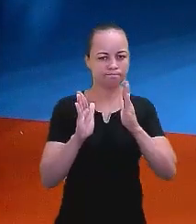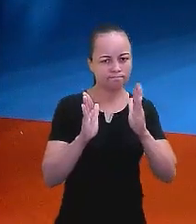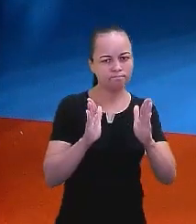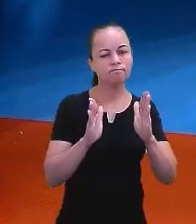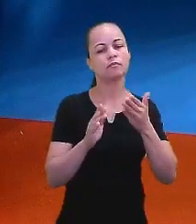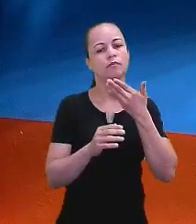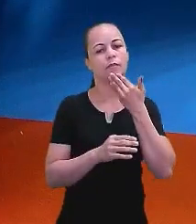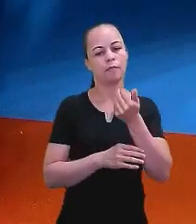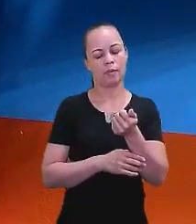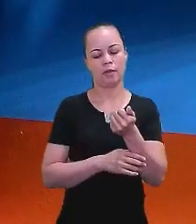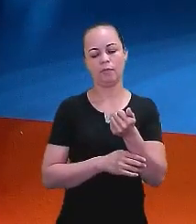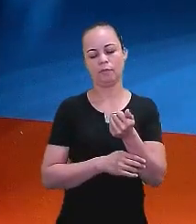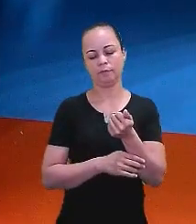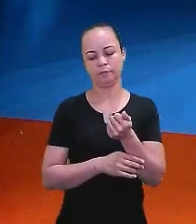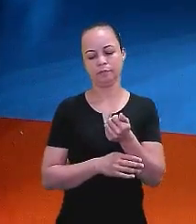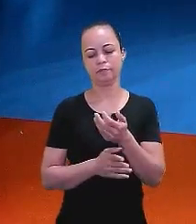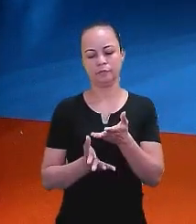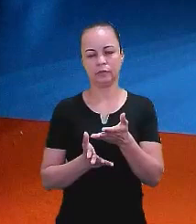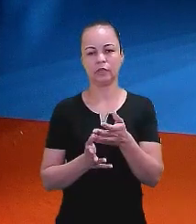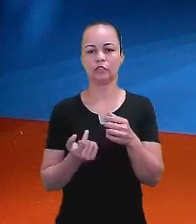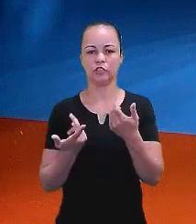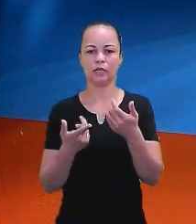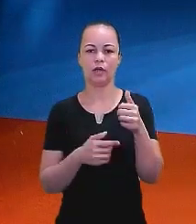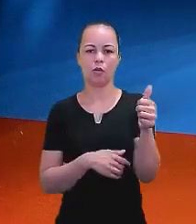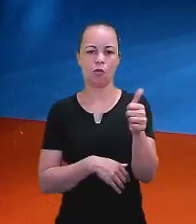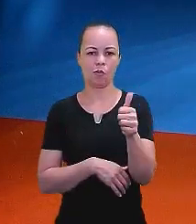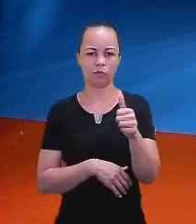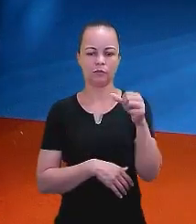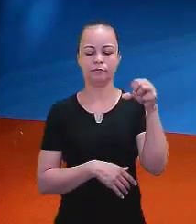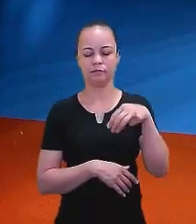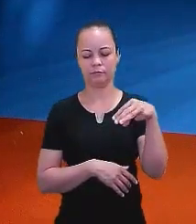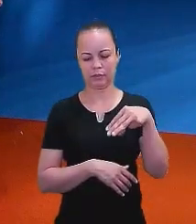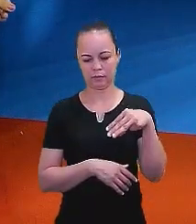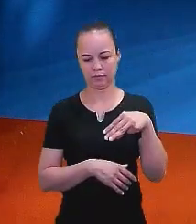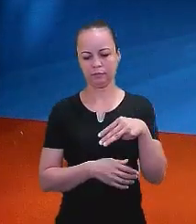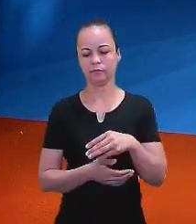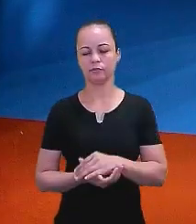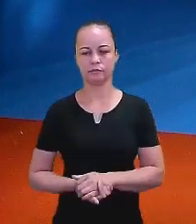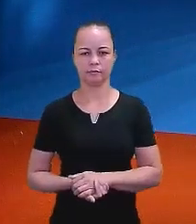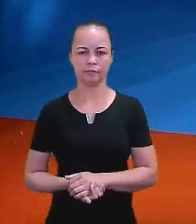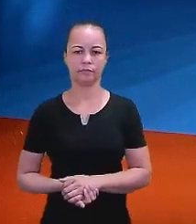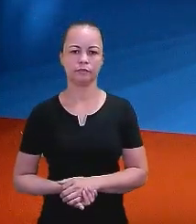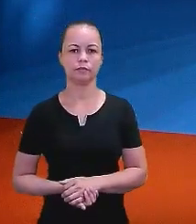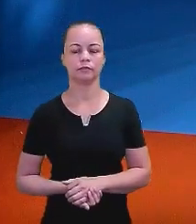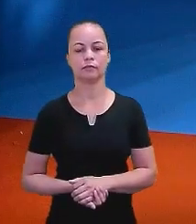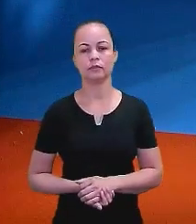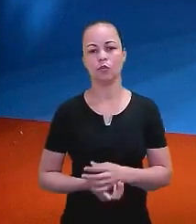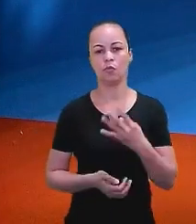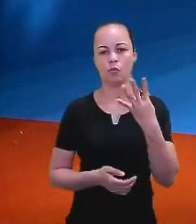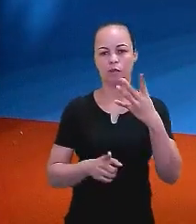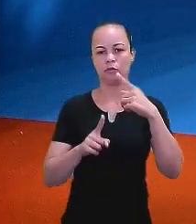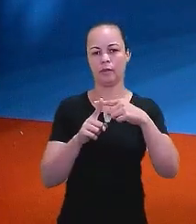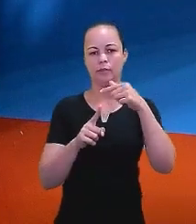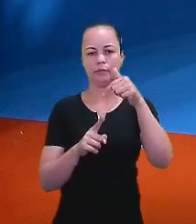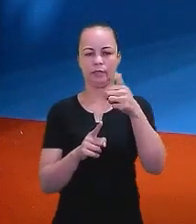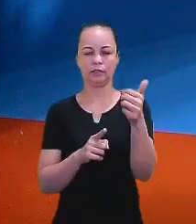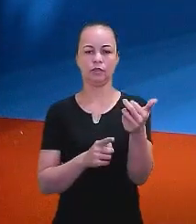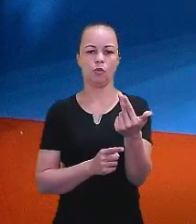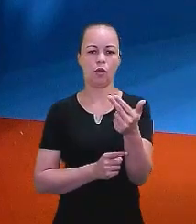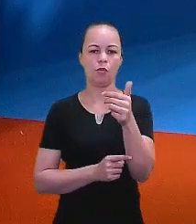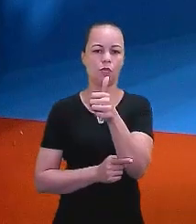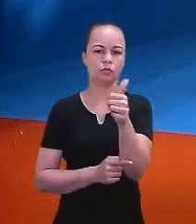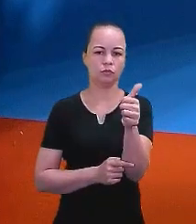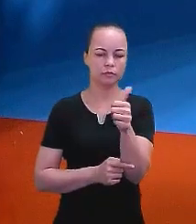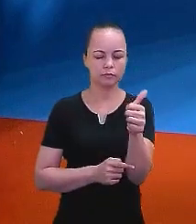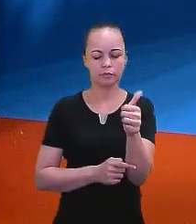dois 22 e fazer o cálculo chegar a 11 metros, tá? Porque vai ficar o 4 mais 7. Não tem problema nenhum. Mas ter o maior